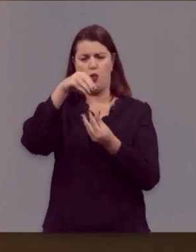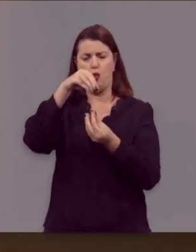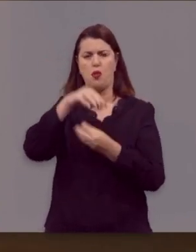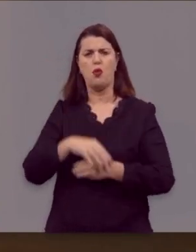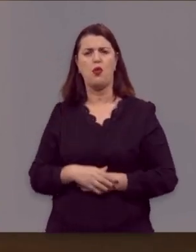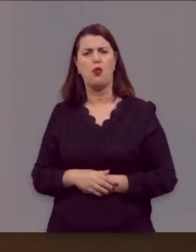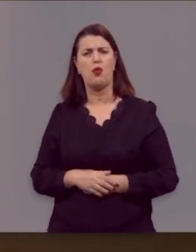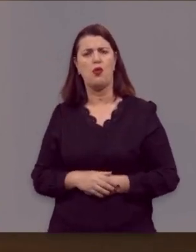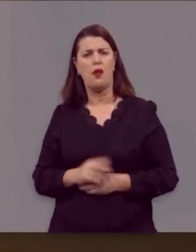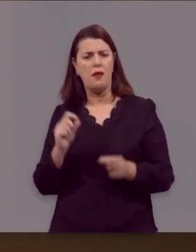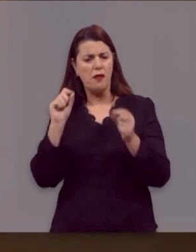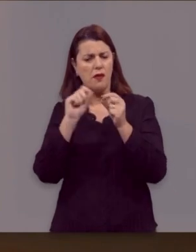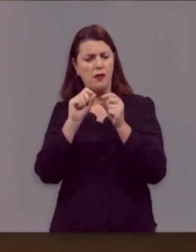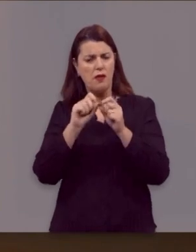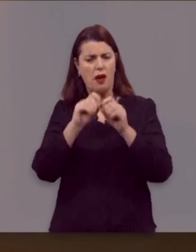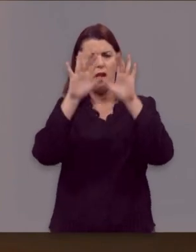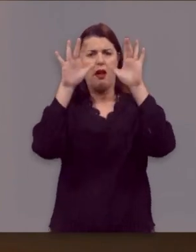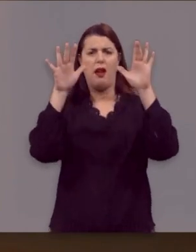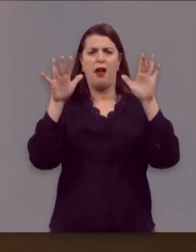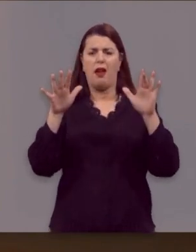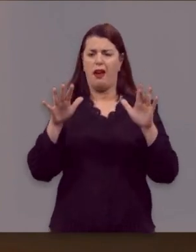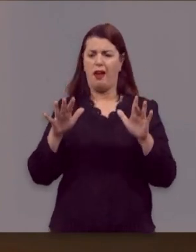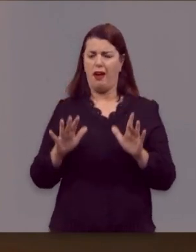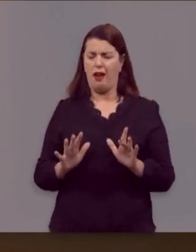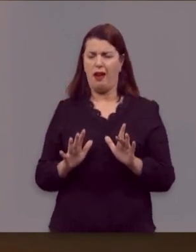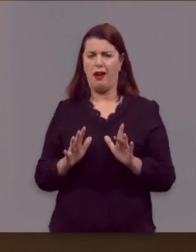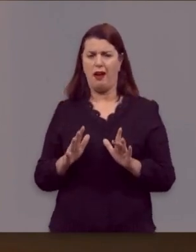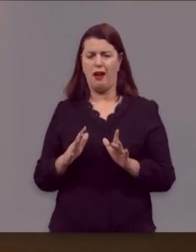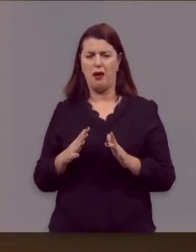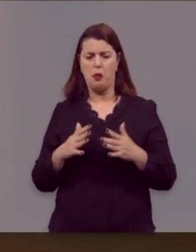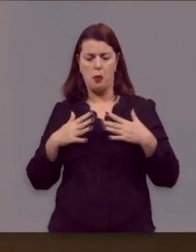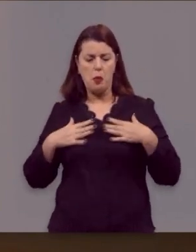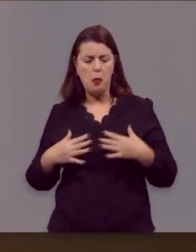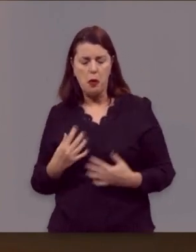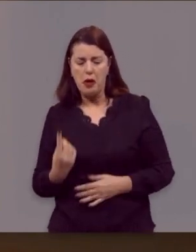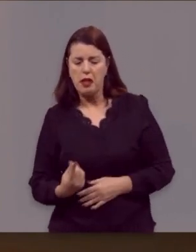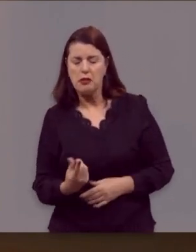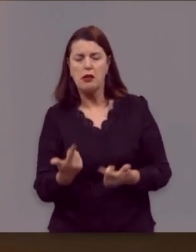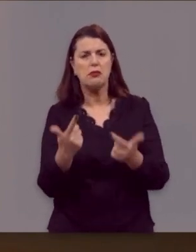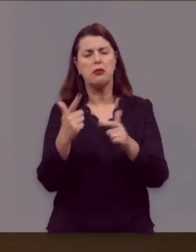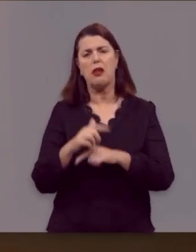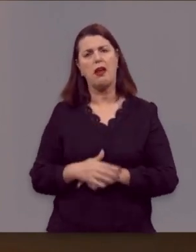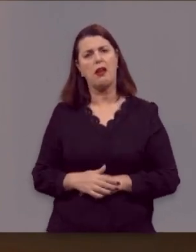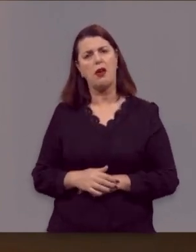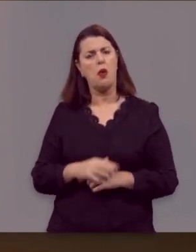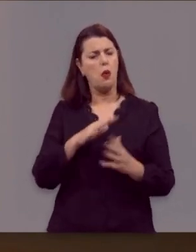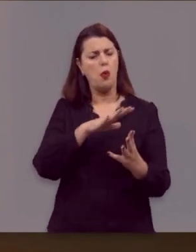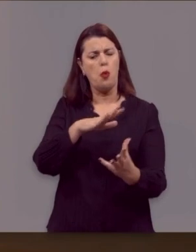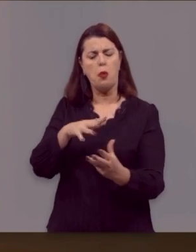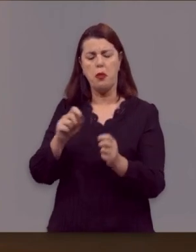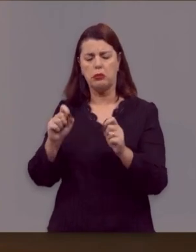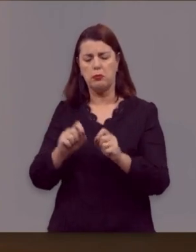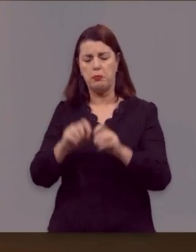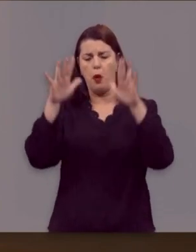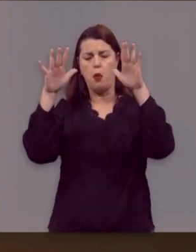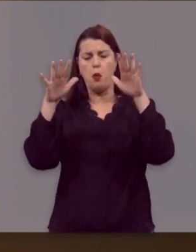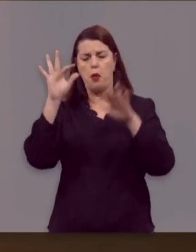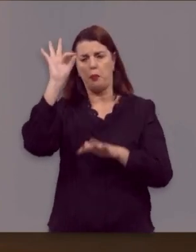agente desta criação. A matéria não é eterna, como pensavam os gregos. O mundo não